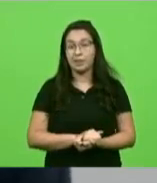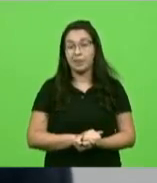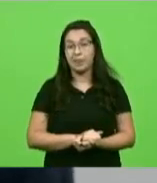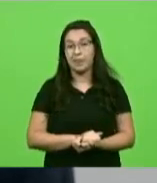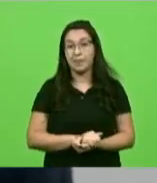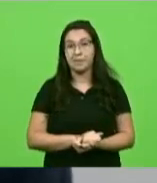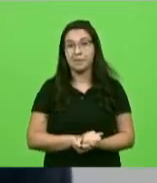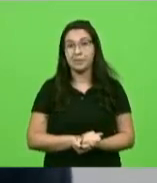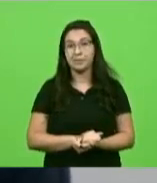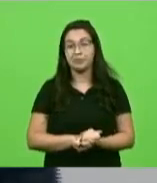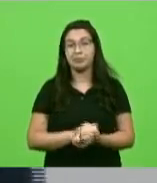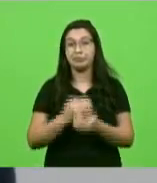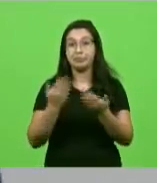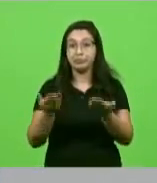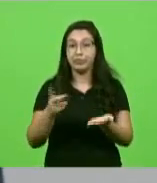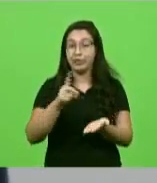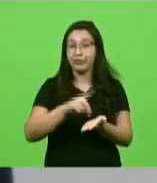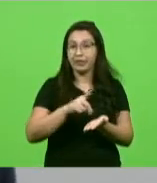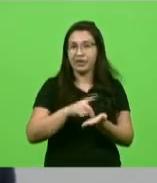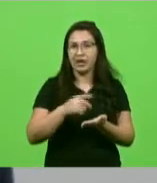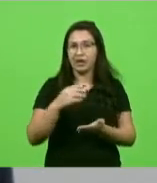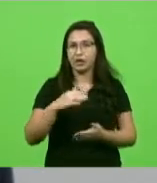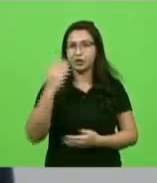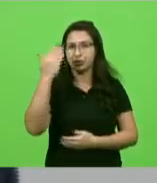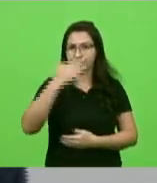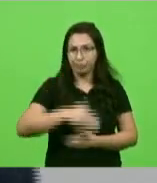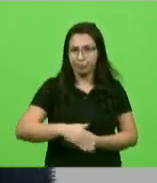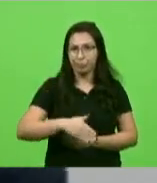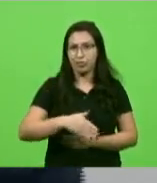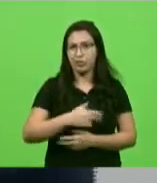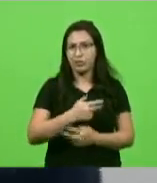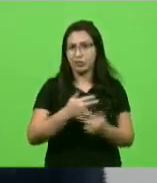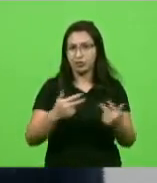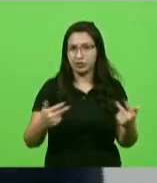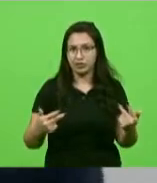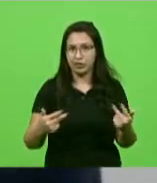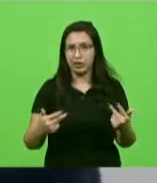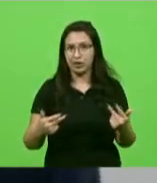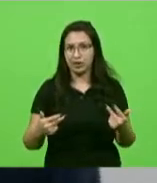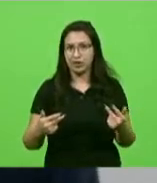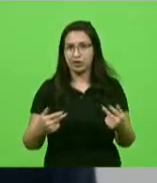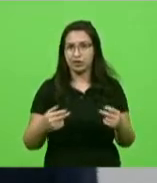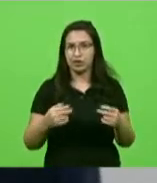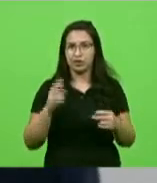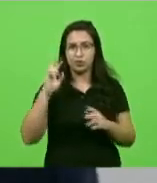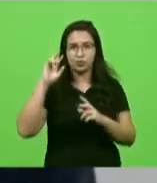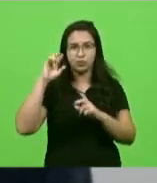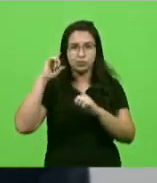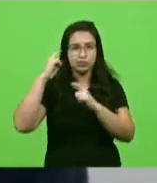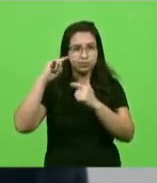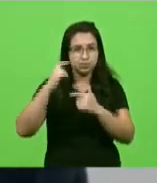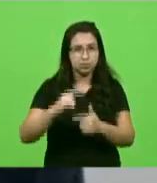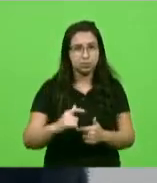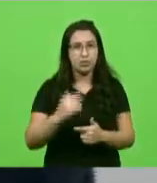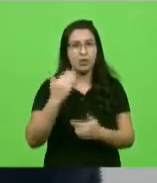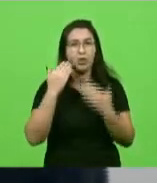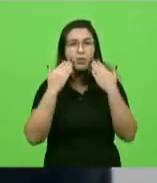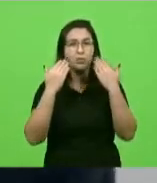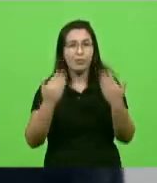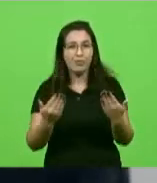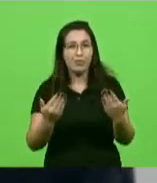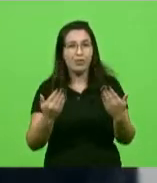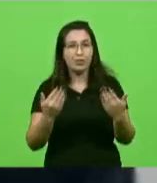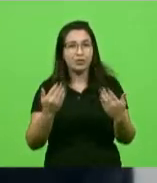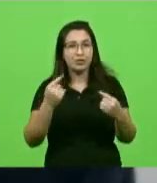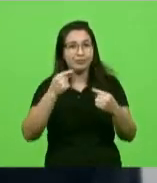elucidação, pois os fatos, pela lógica e pela cronologia aqui trazida, por si só, não batem.